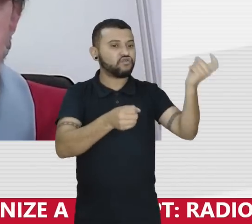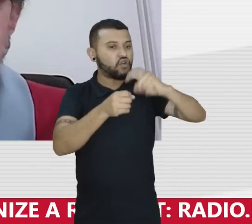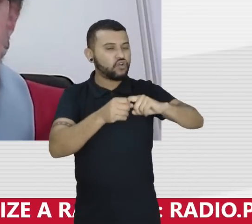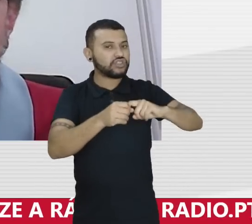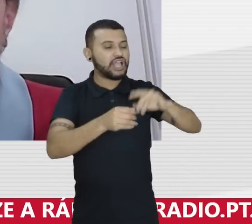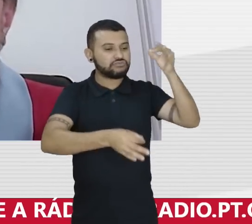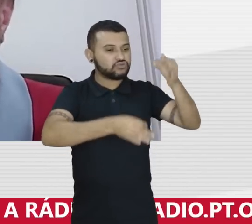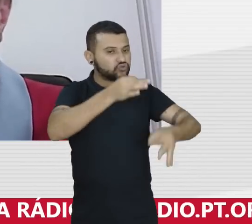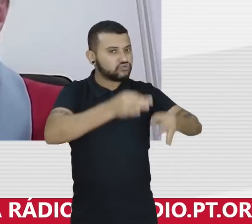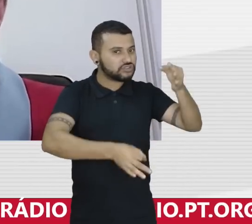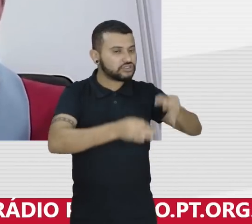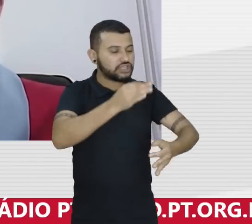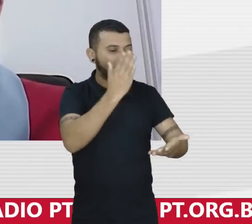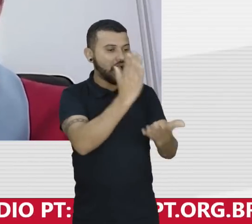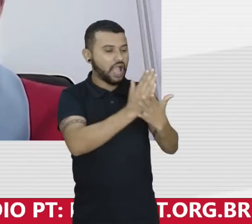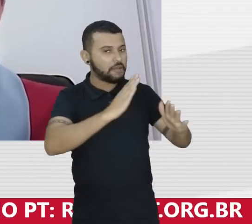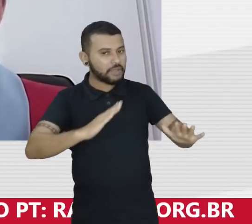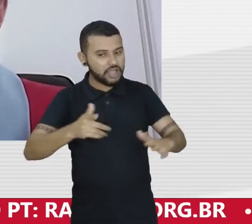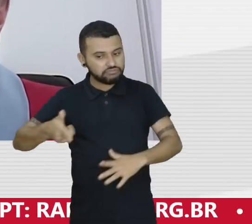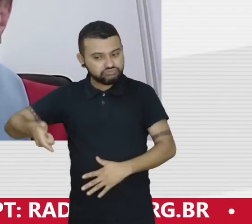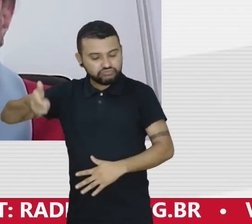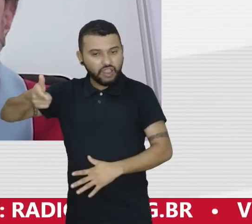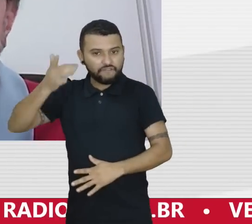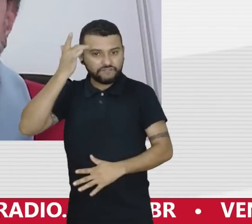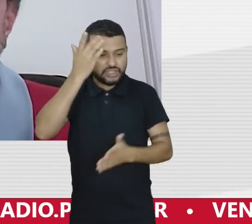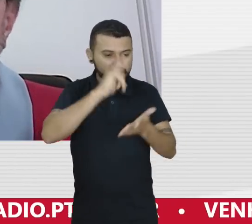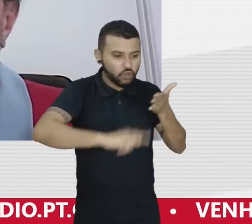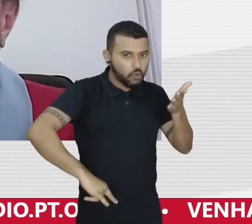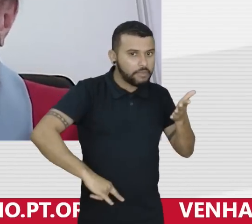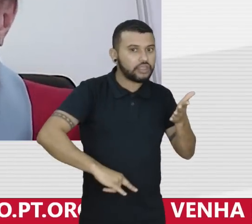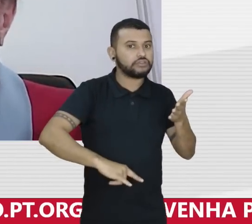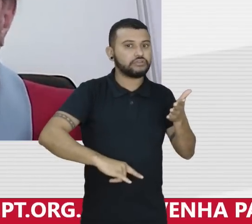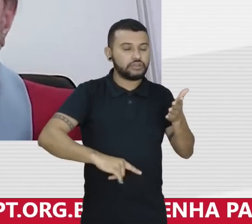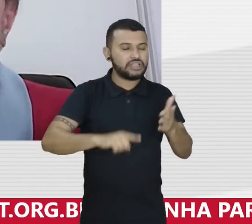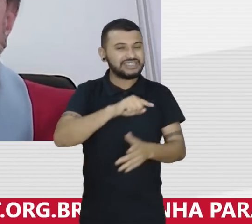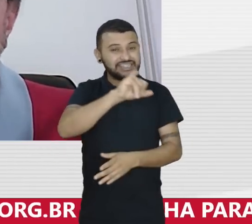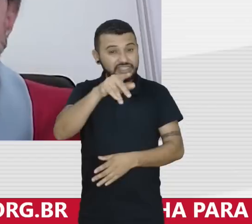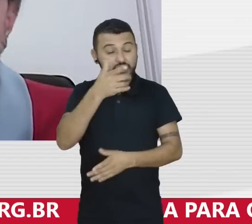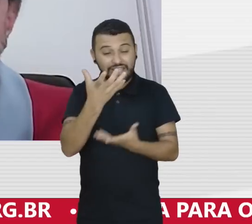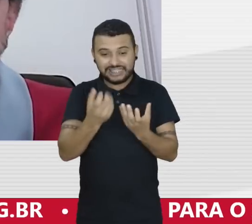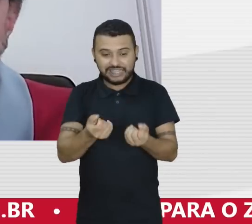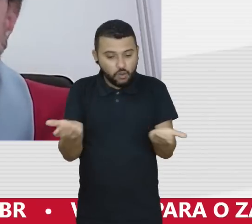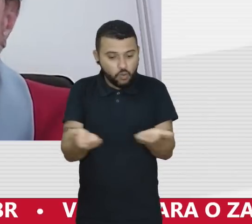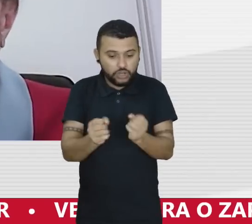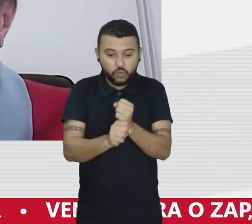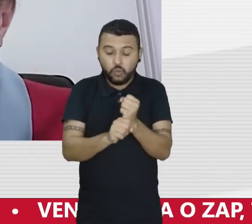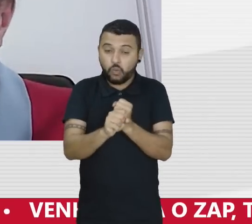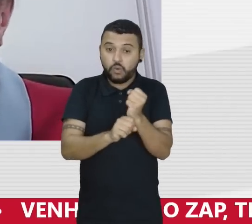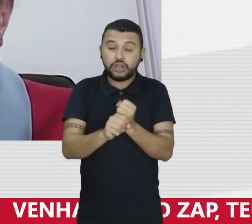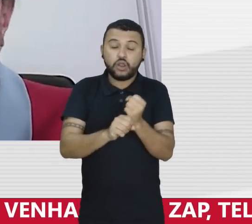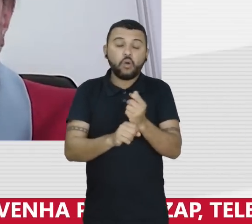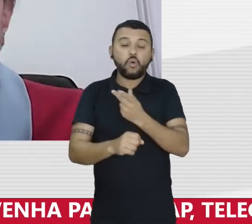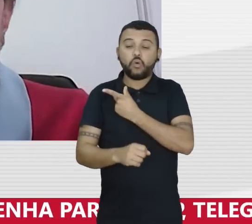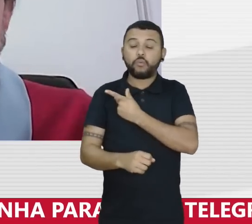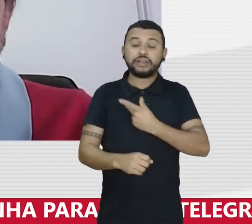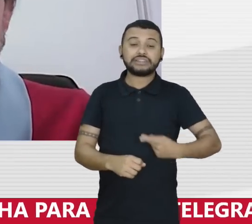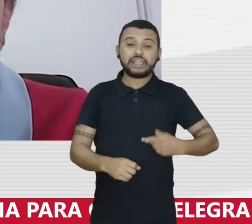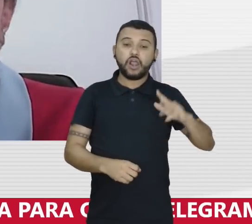disso e impedir. Não sendo tomada a decisão judicial esse ano, o presidente Lula